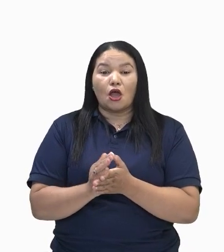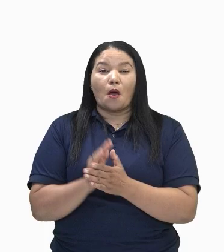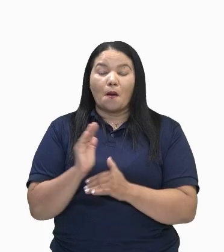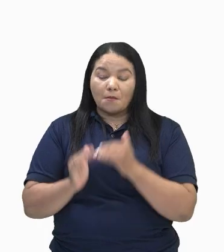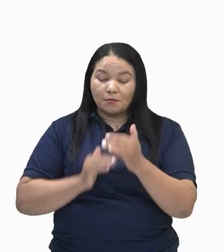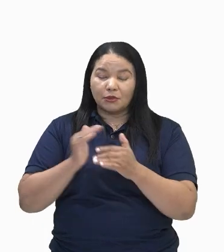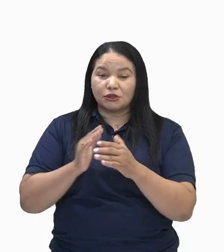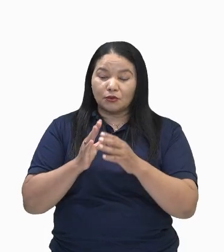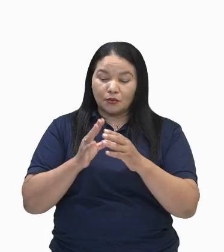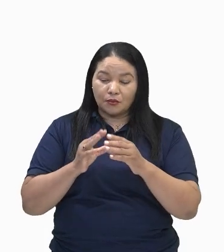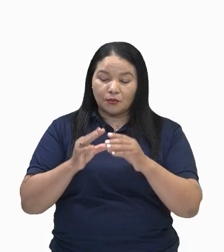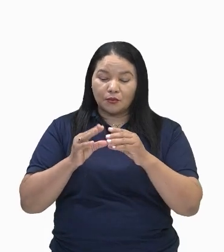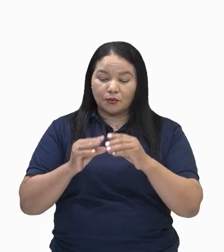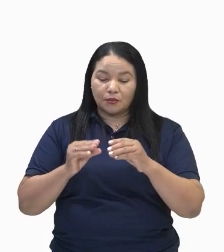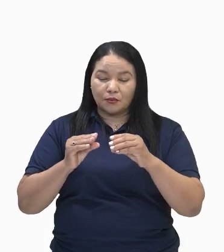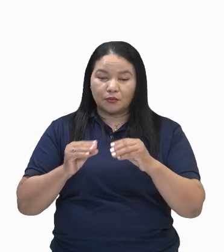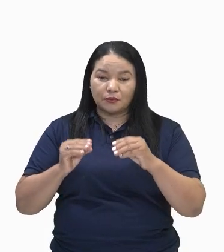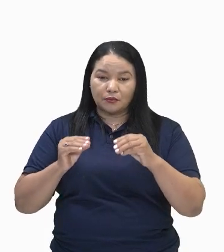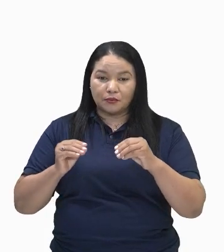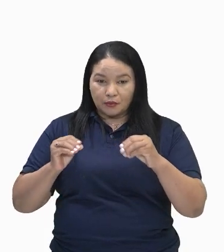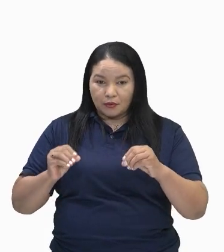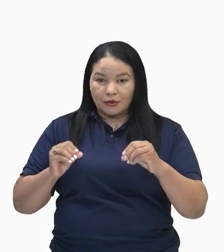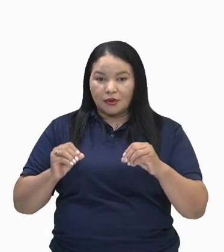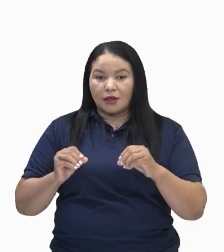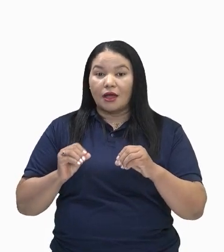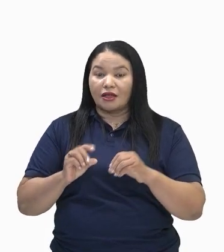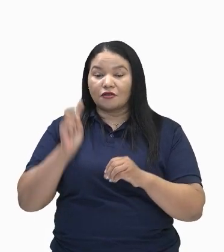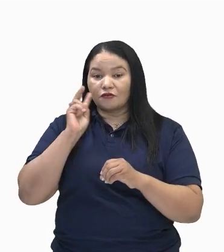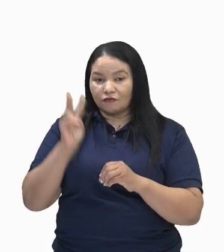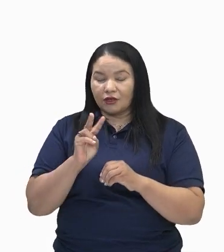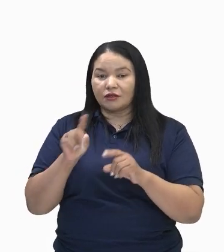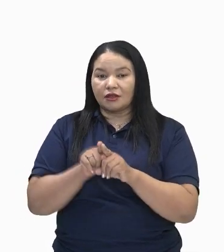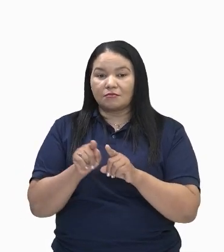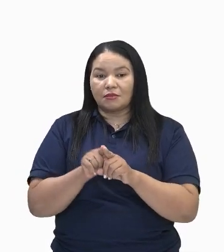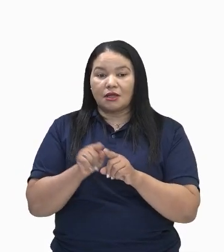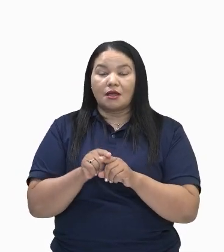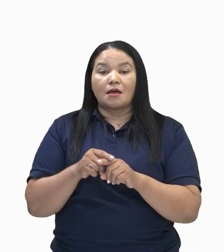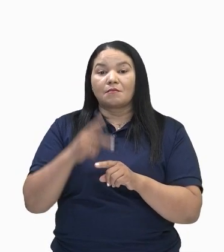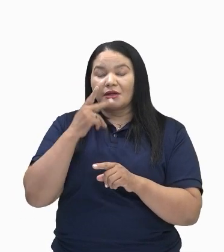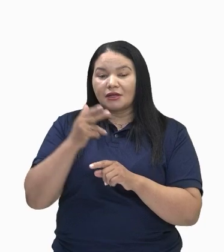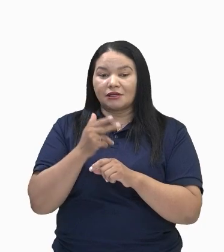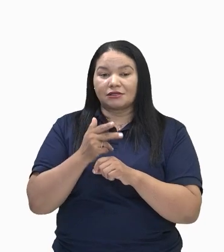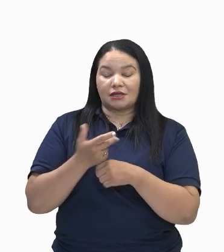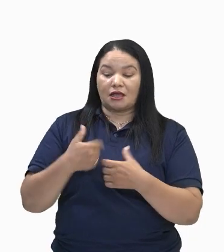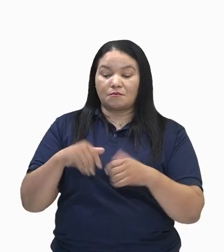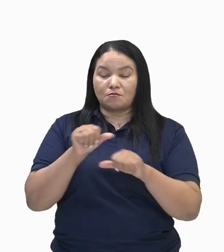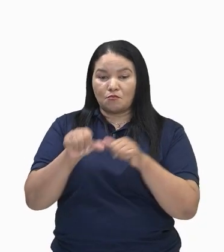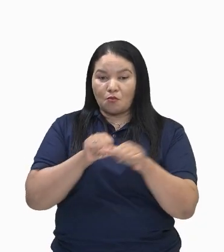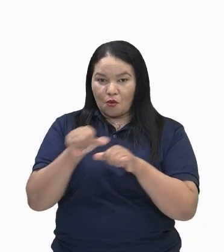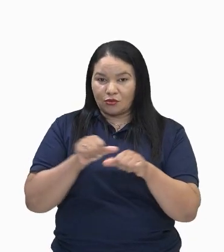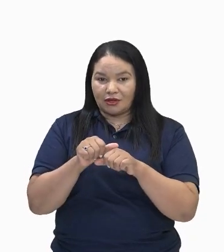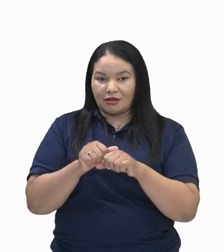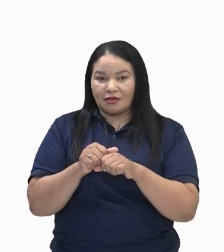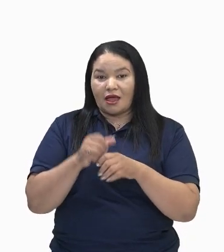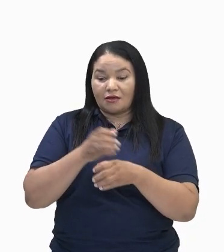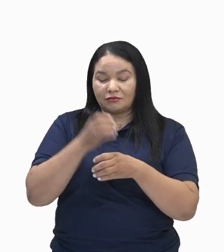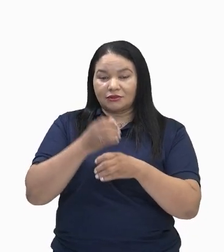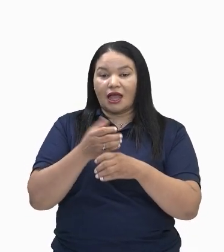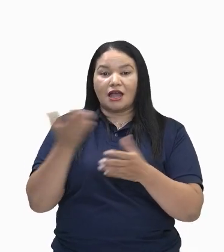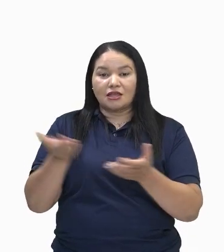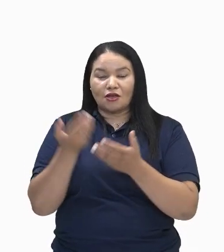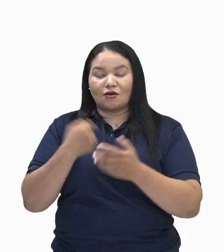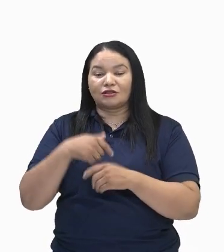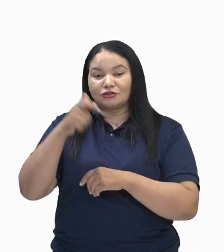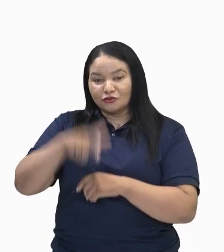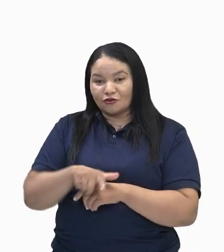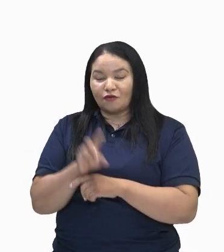vista da câmera muda, né? Então a gente começa a observar de fora, deixamos de ser a garrafa e passamos novamente a ser espectadores